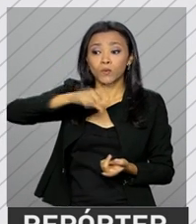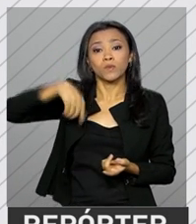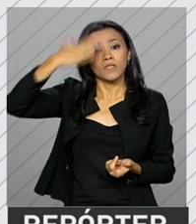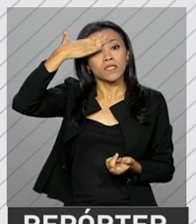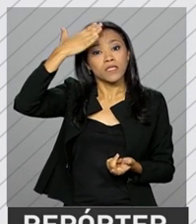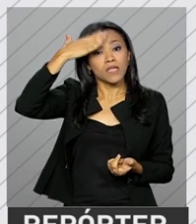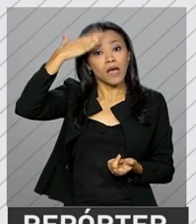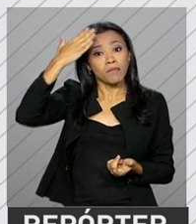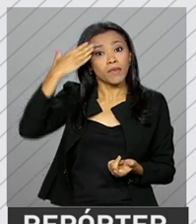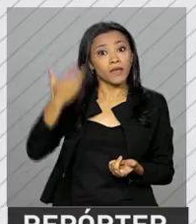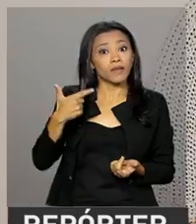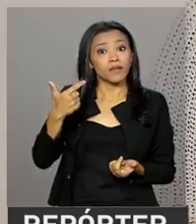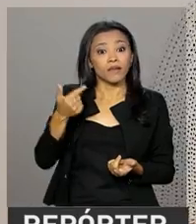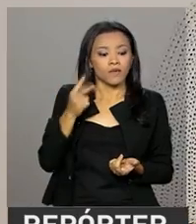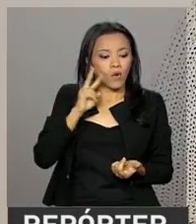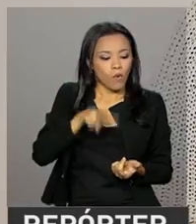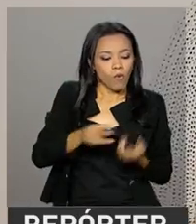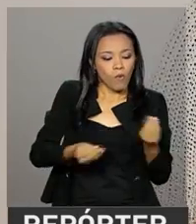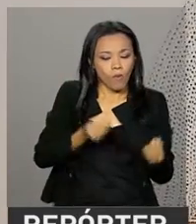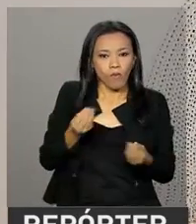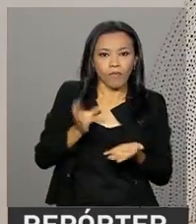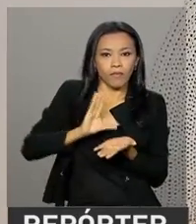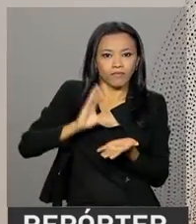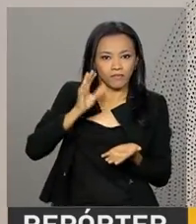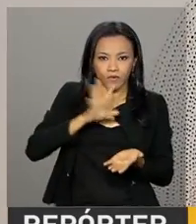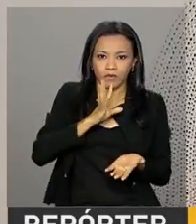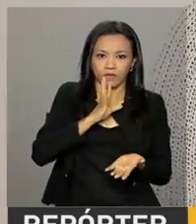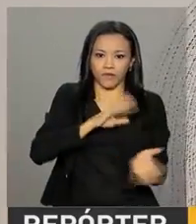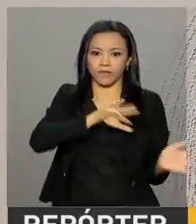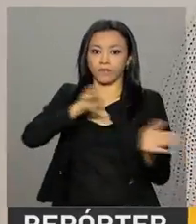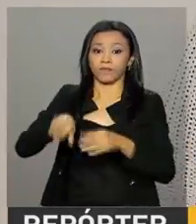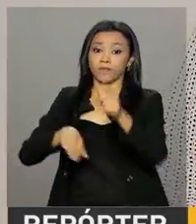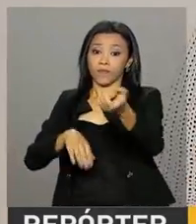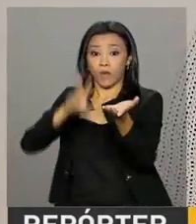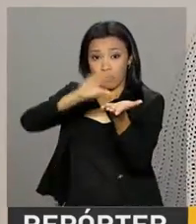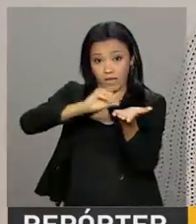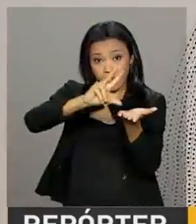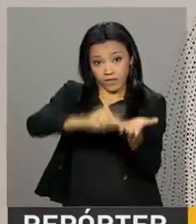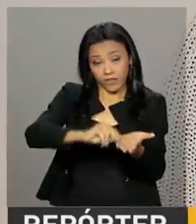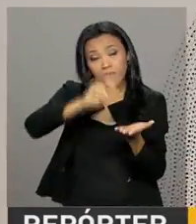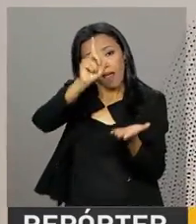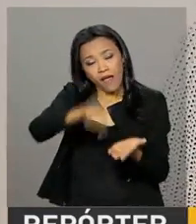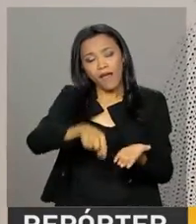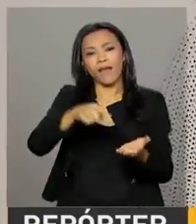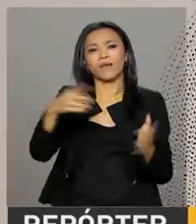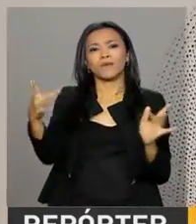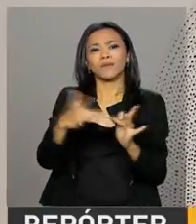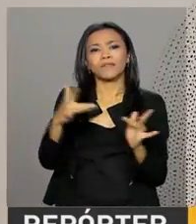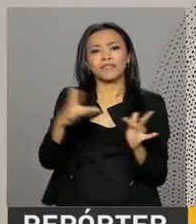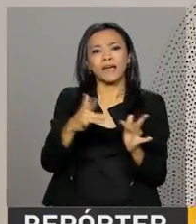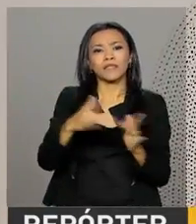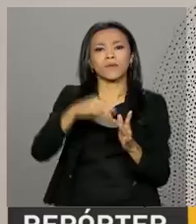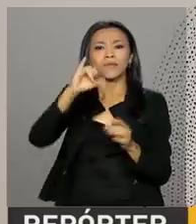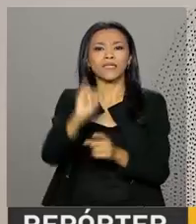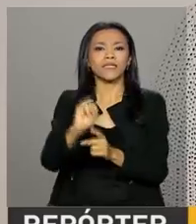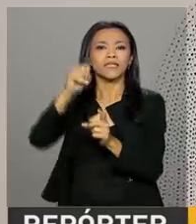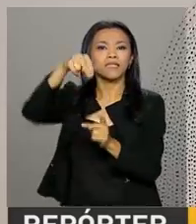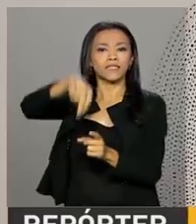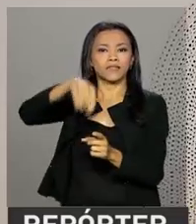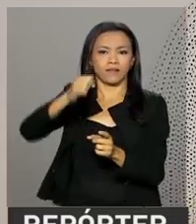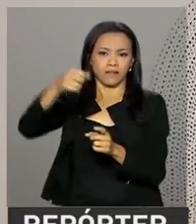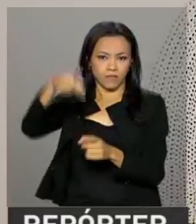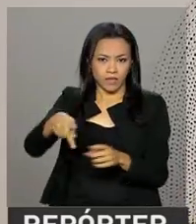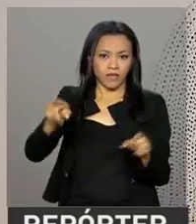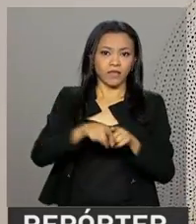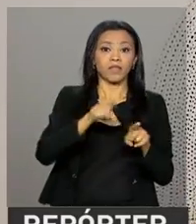áreas que não exigem login o aplicativo além de ser mais uma forma de contato entre o Inep e o participante